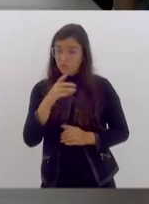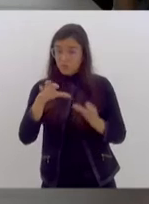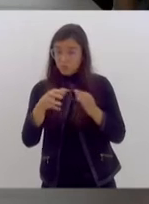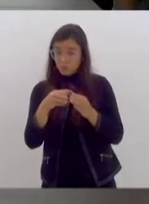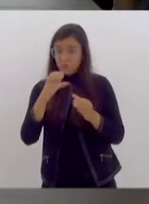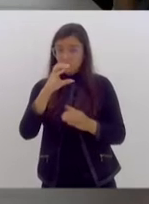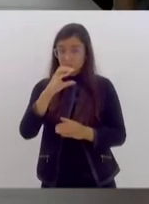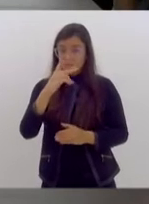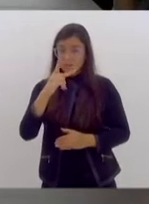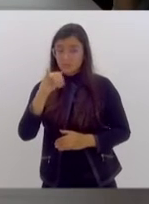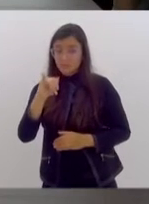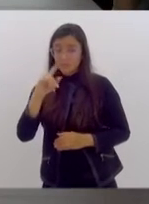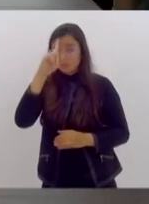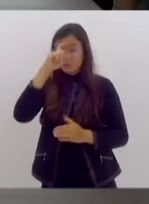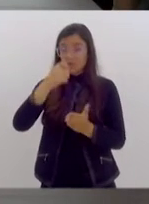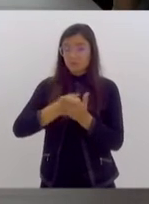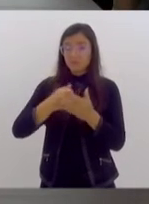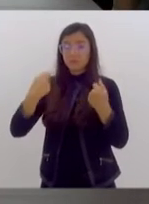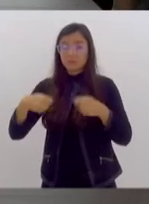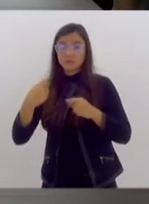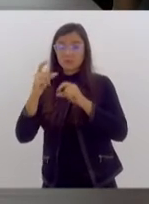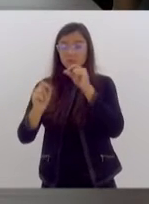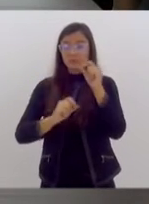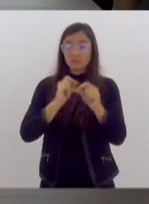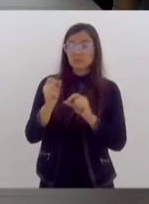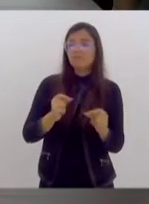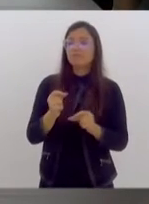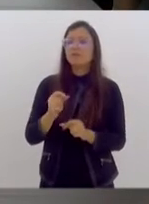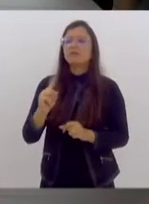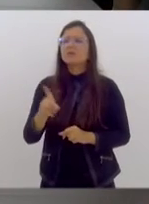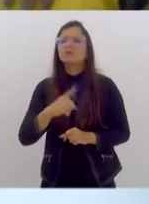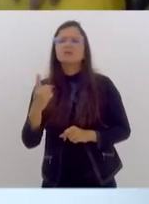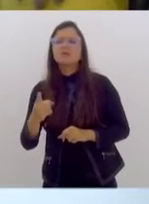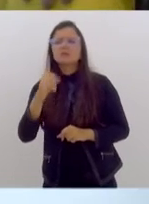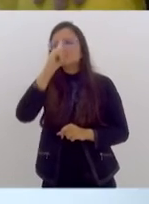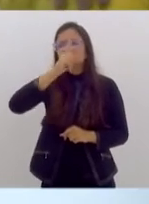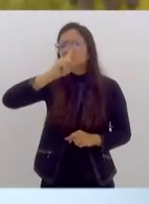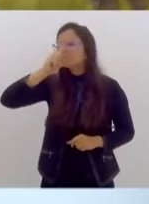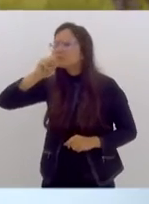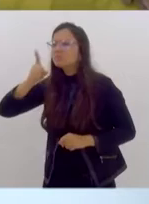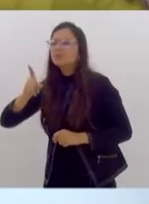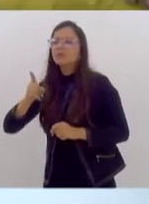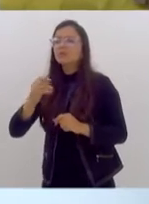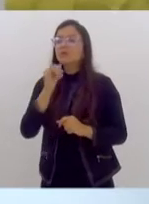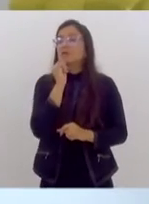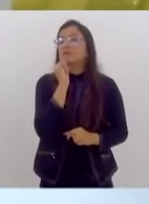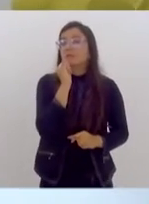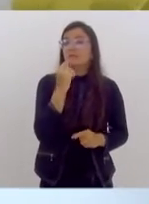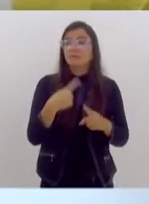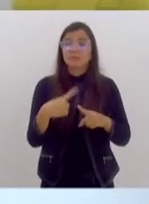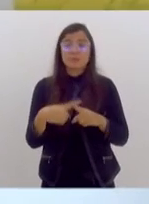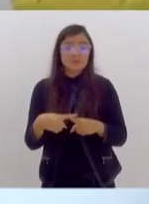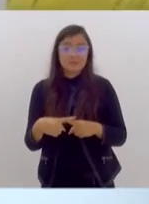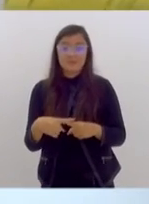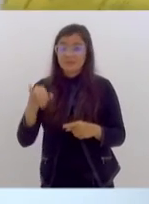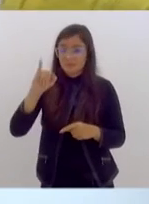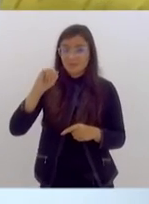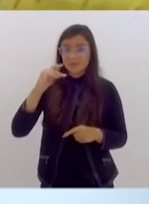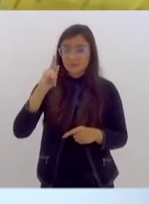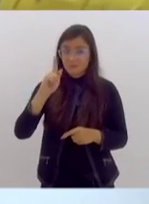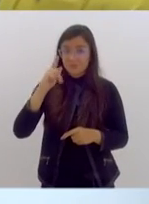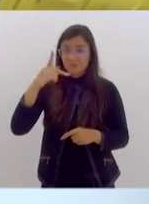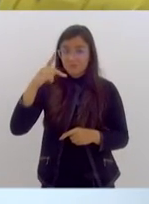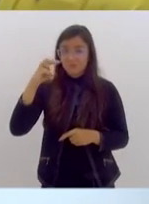sua intervenção é muito boa Quais são as recomendações que estão aqui porque tudo isso GPM Consta aqui não é